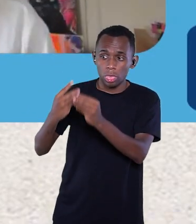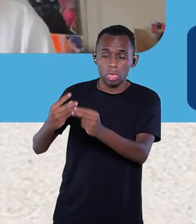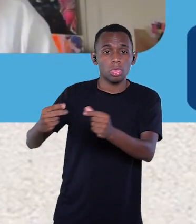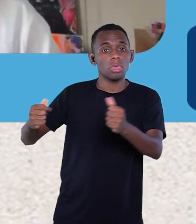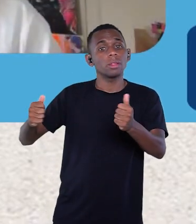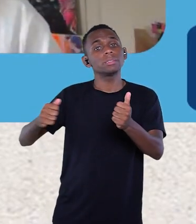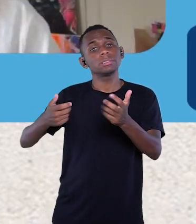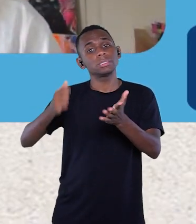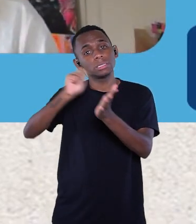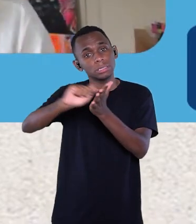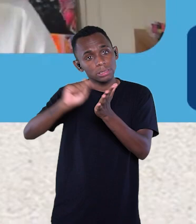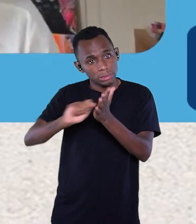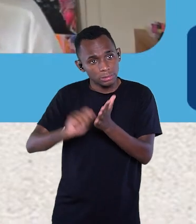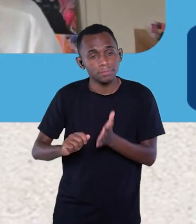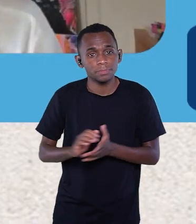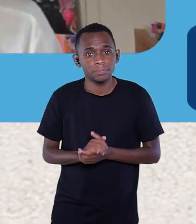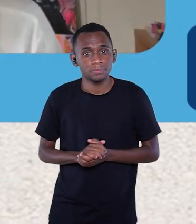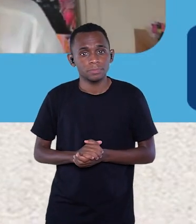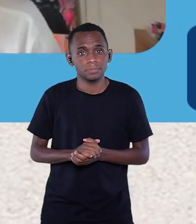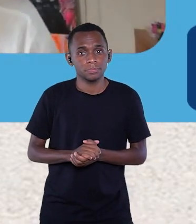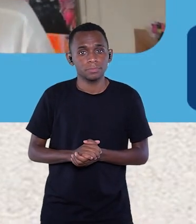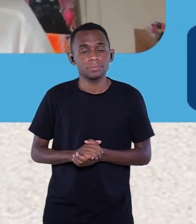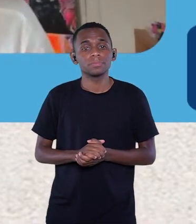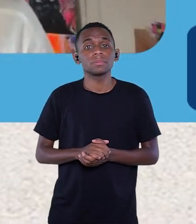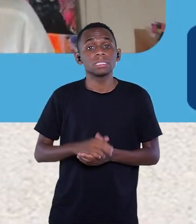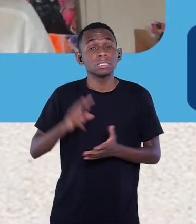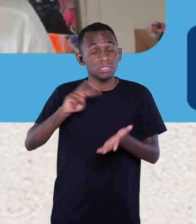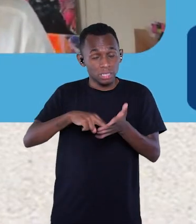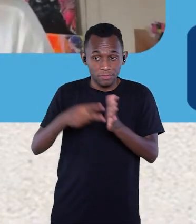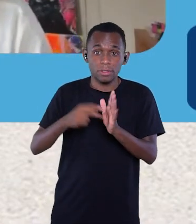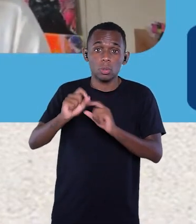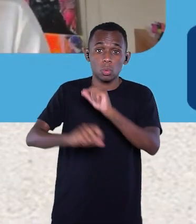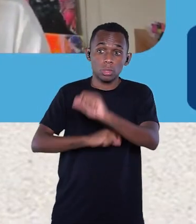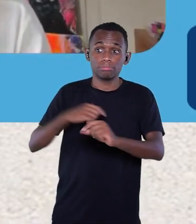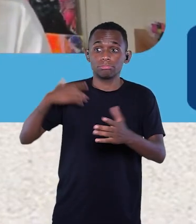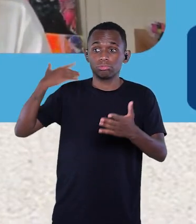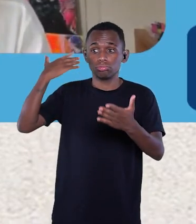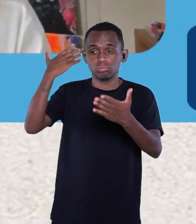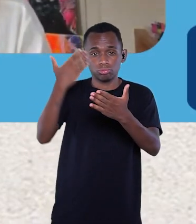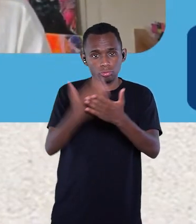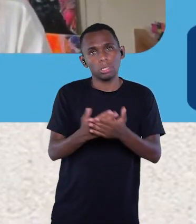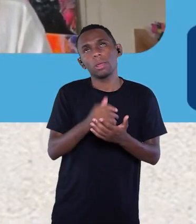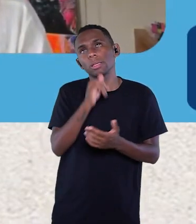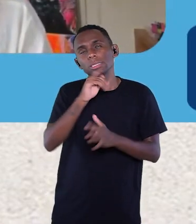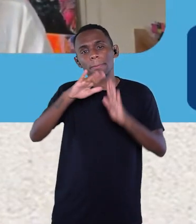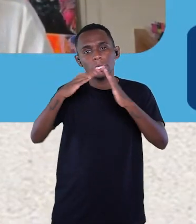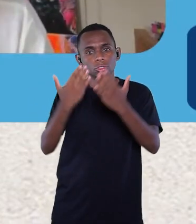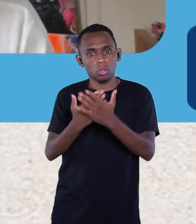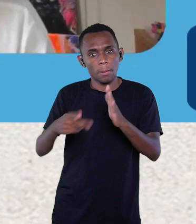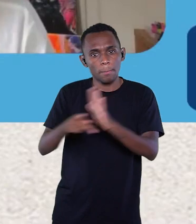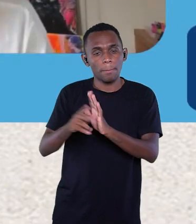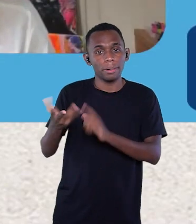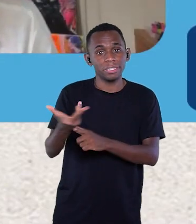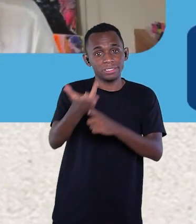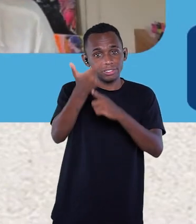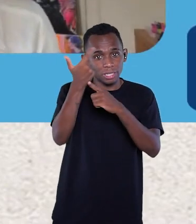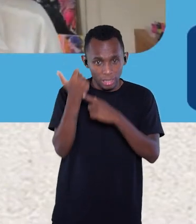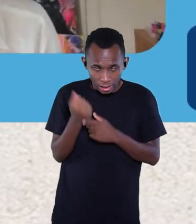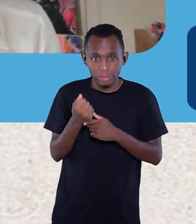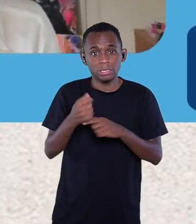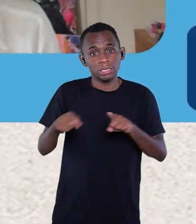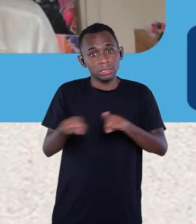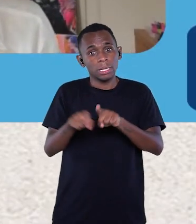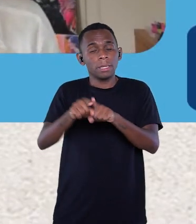esses arquivos, então a gente... E o próprio acesso, né, das mulheres às escolas de artes, às